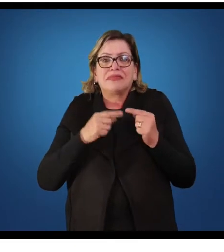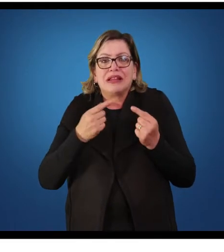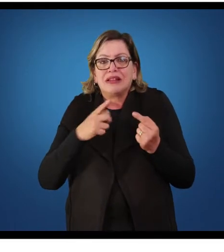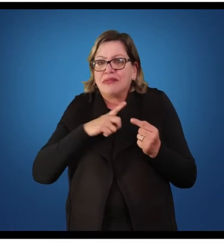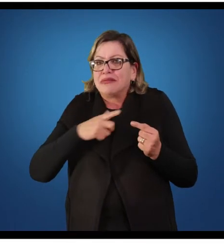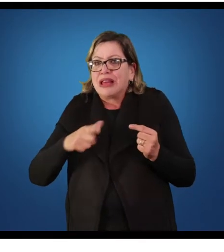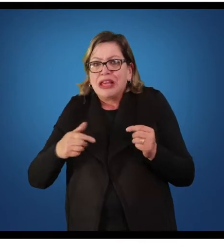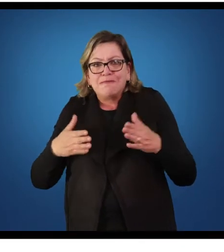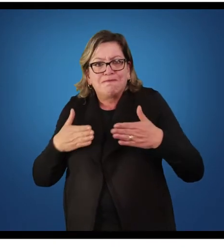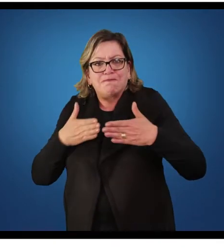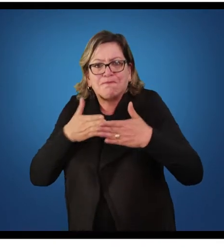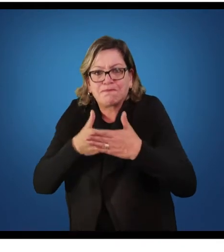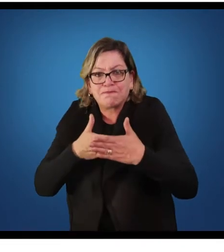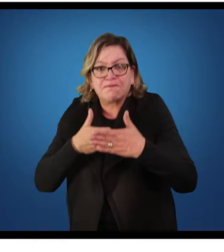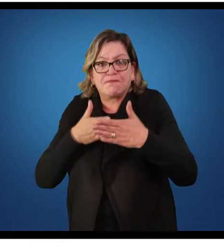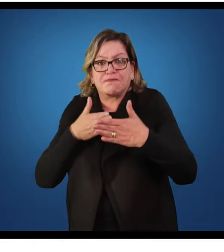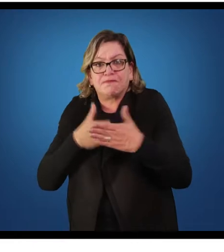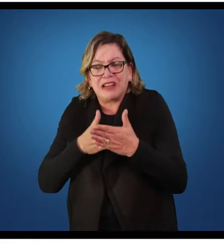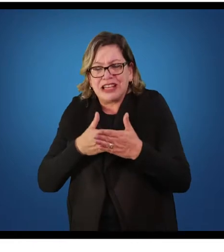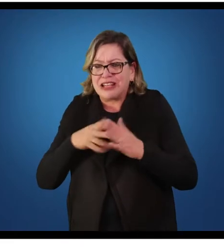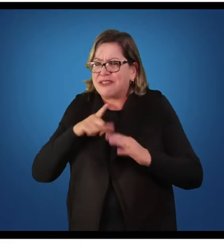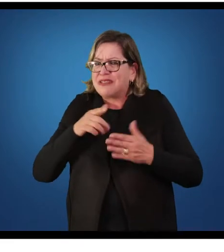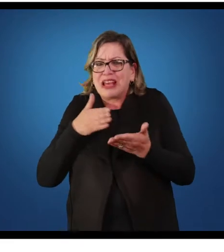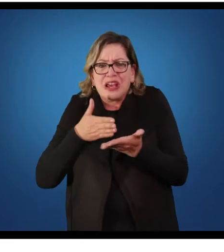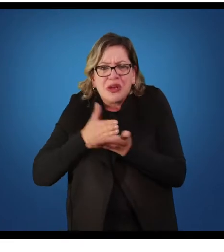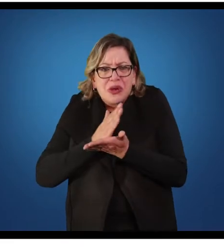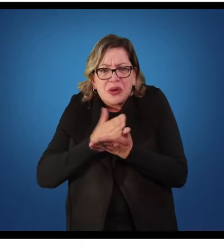sem nenhuma obstrução, sem nenhum incômodo de alguém.